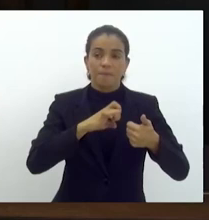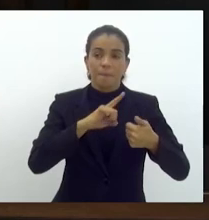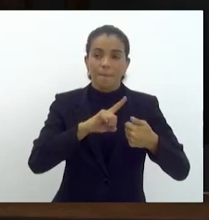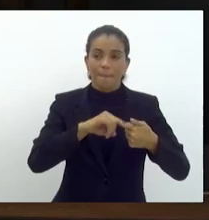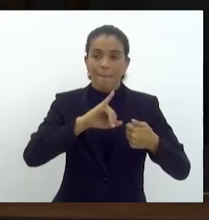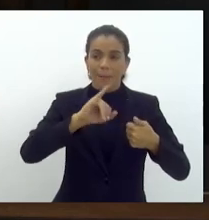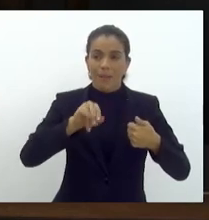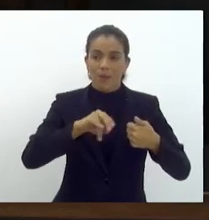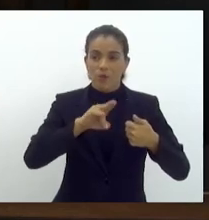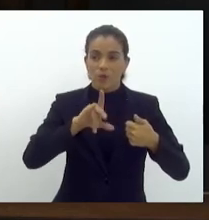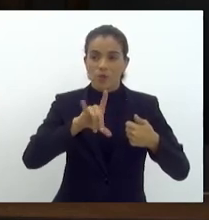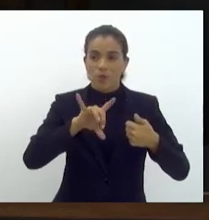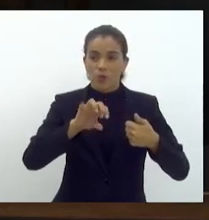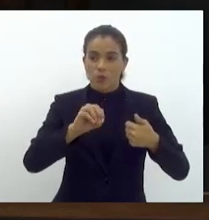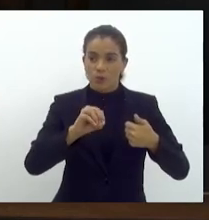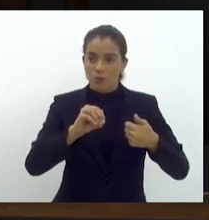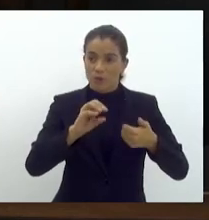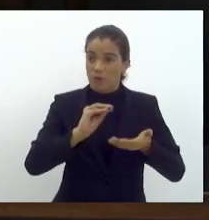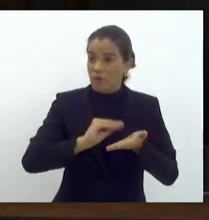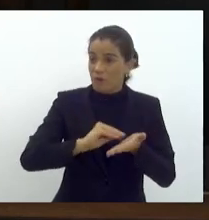Júlio Rocha